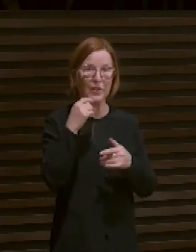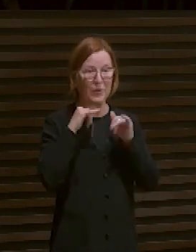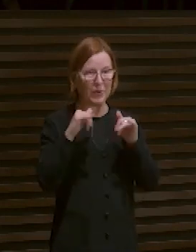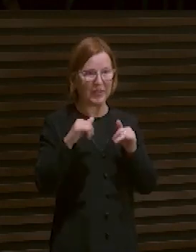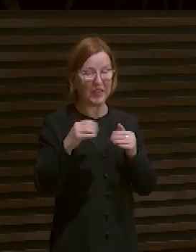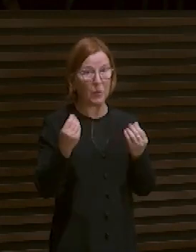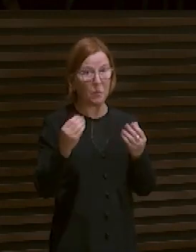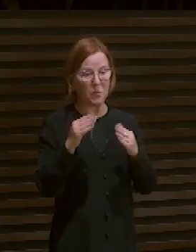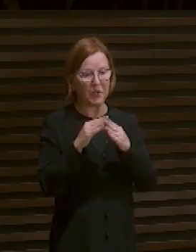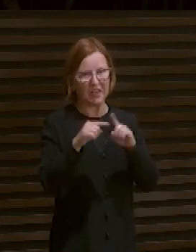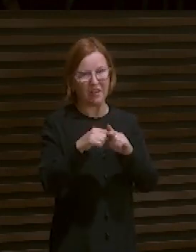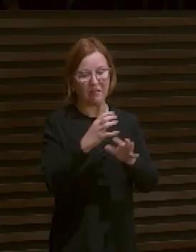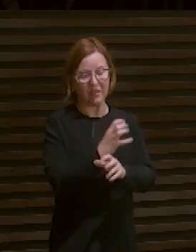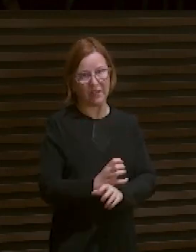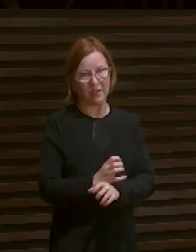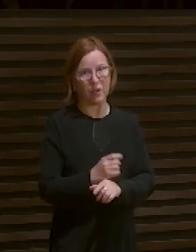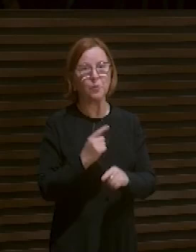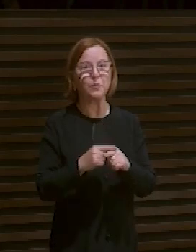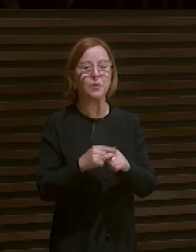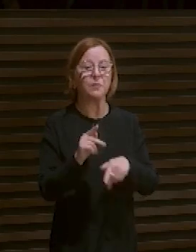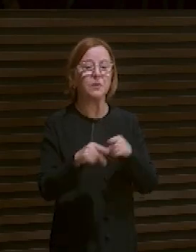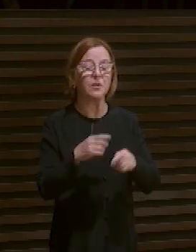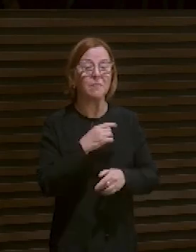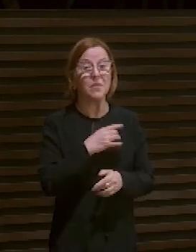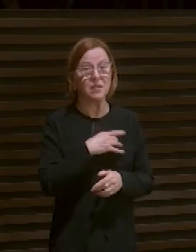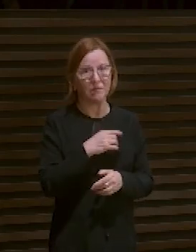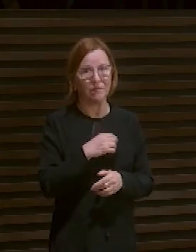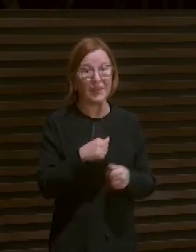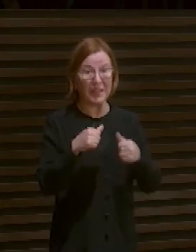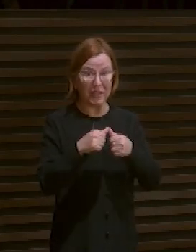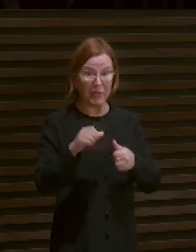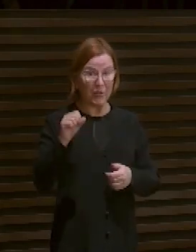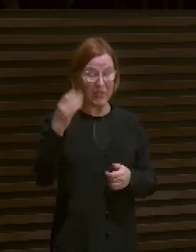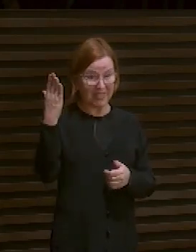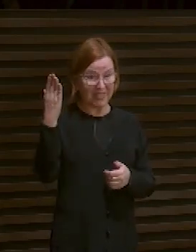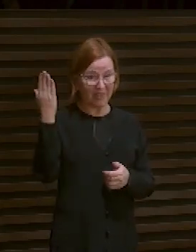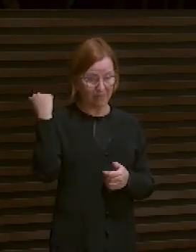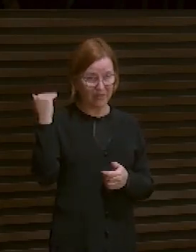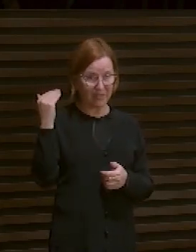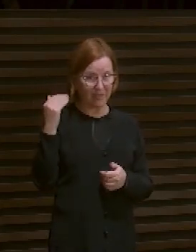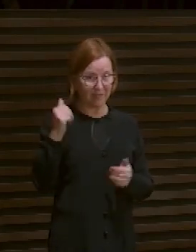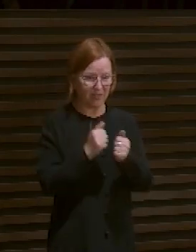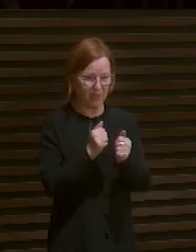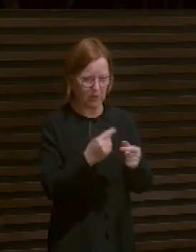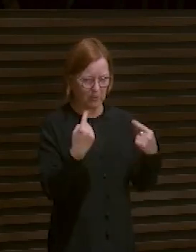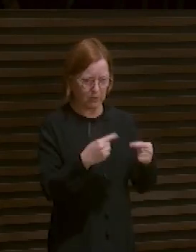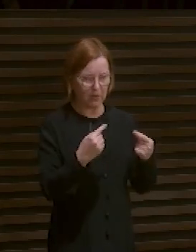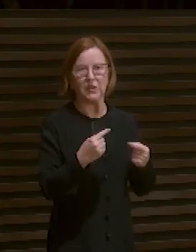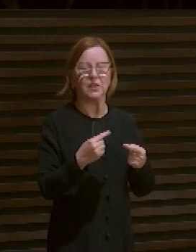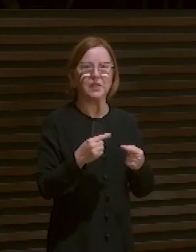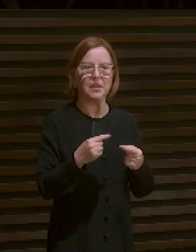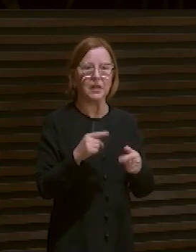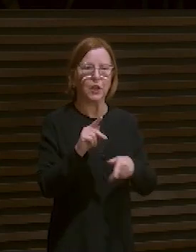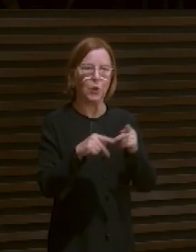esvaziadas, porque as pessoas ficaram com medo. E estava acontecendo isso lá, a perseguição de Cláudio, a perseguição de